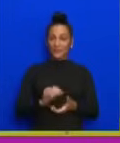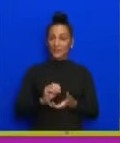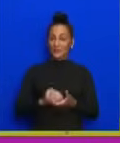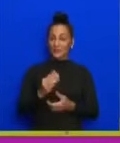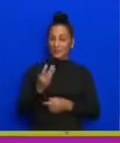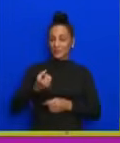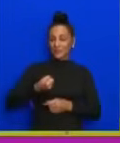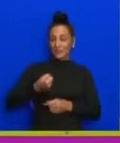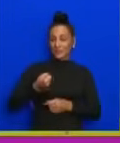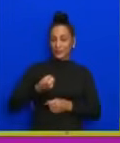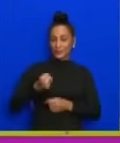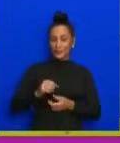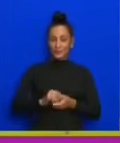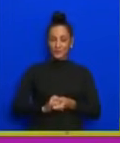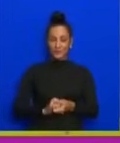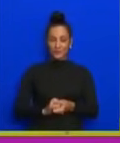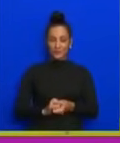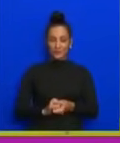Faltam 3 números.